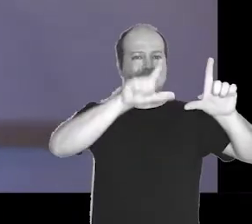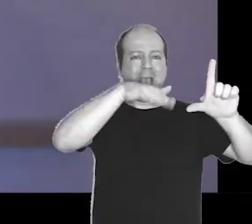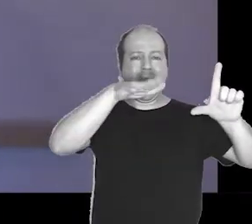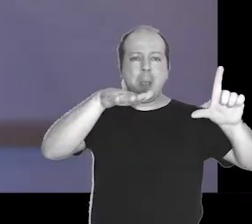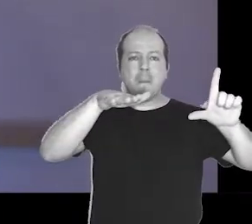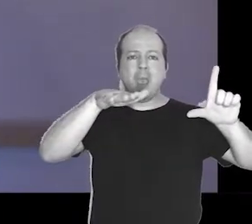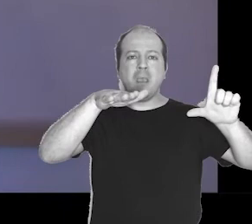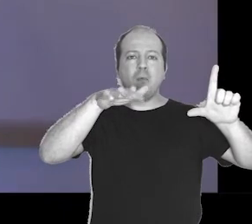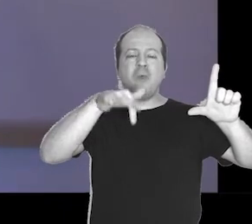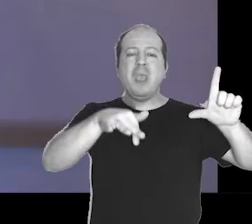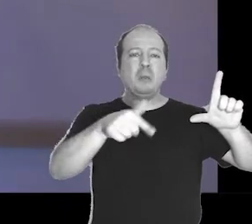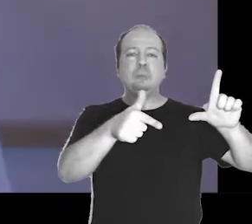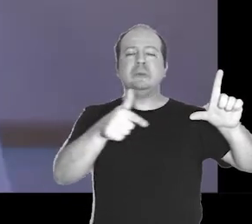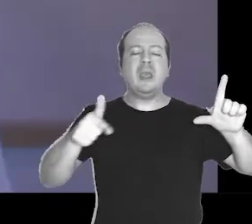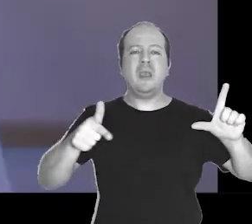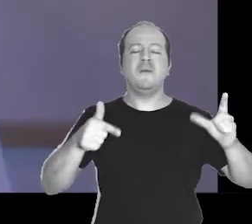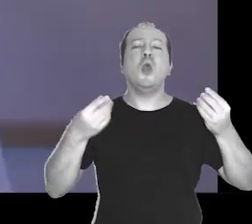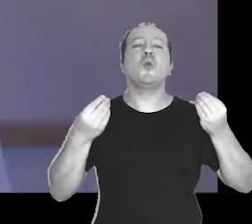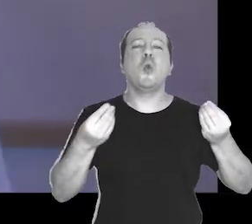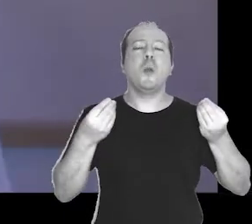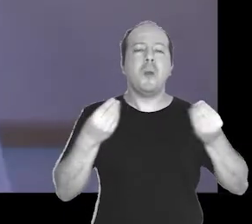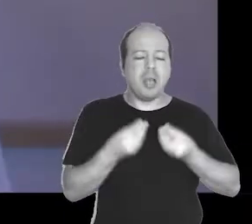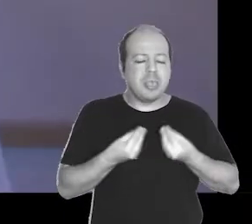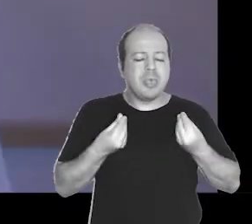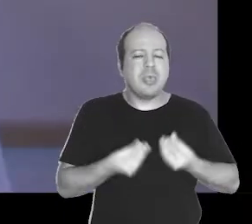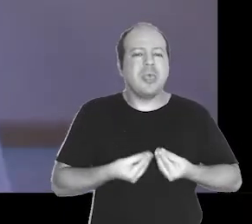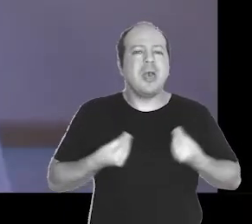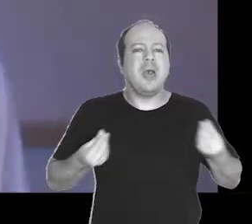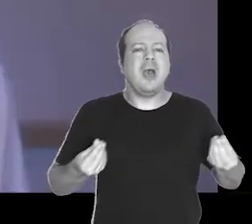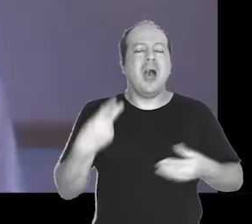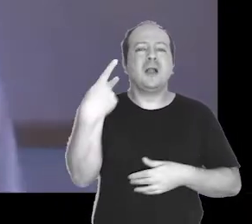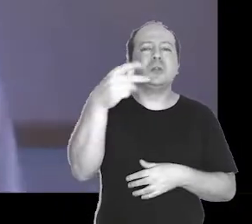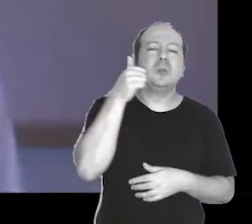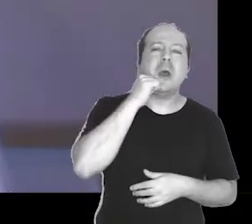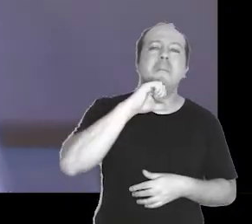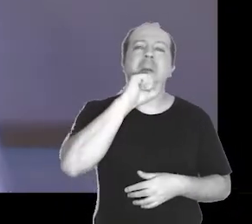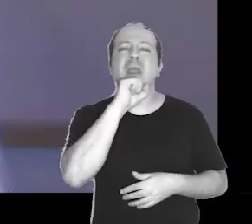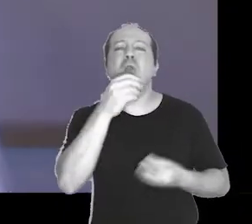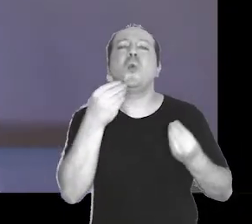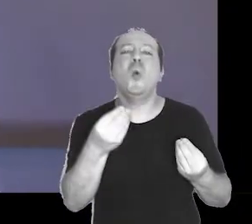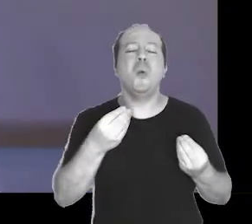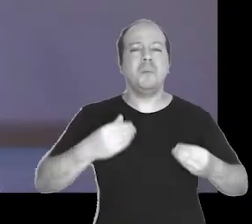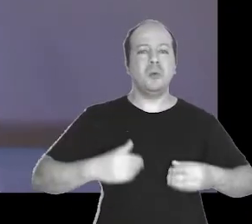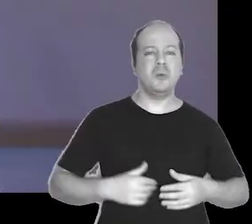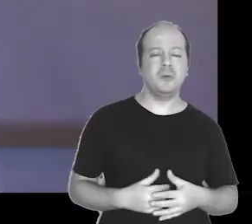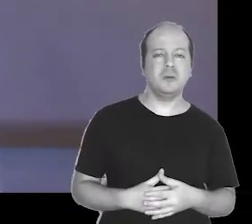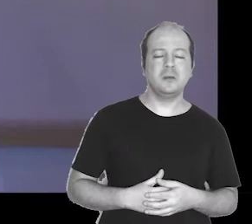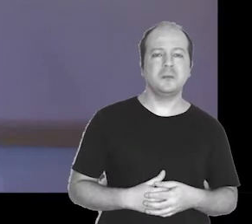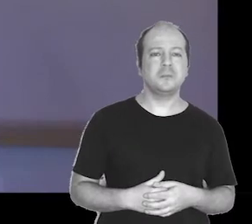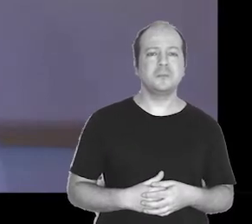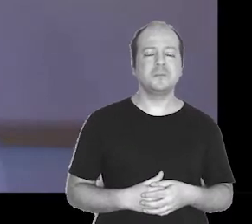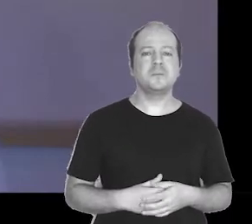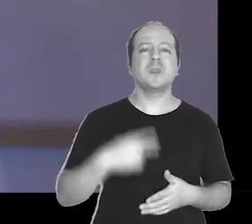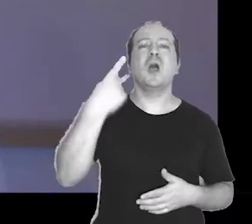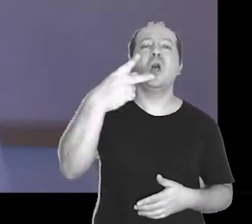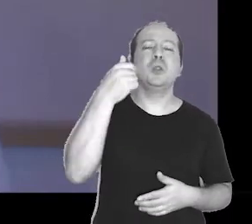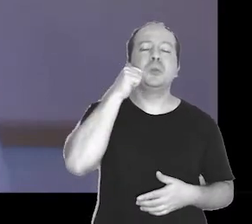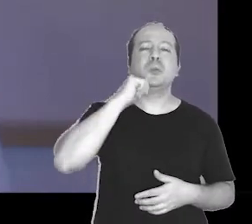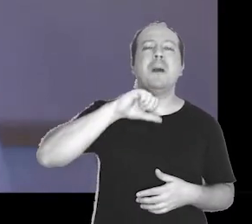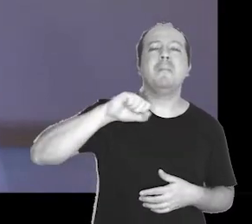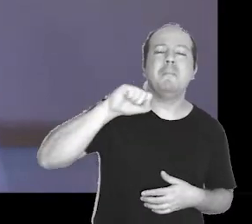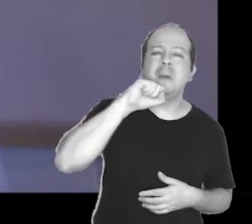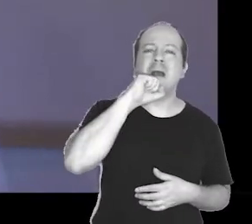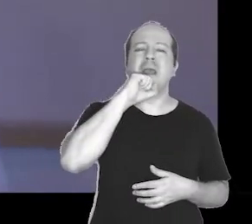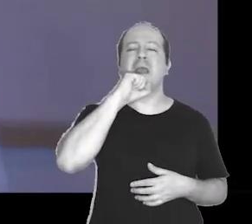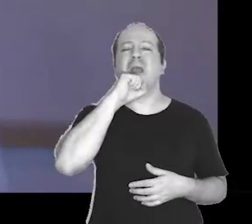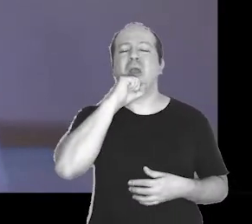Como essa sexualidade terá a ver com sua mãe, Leonardo? como sua mãe foi buscada